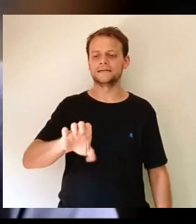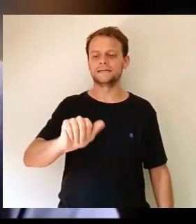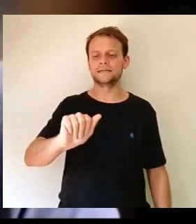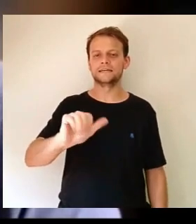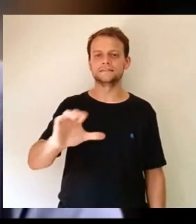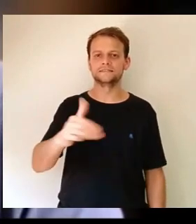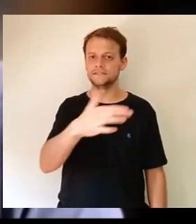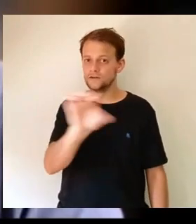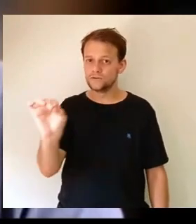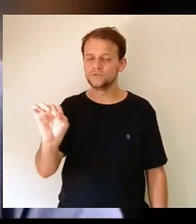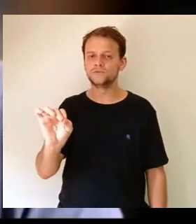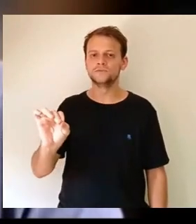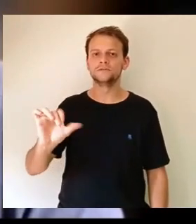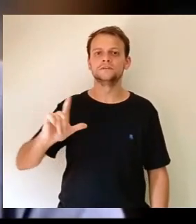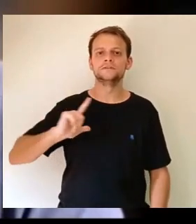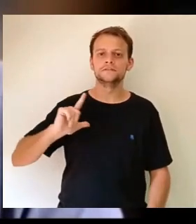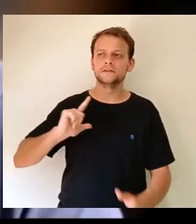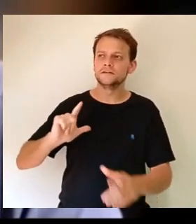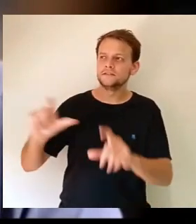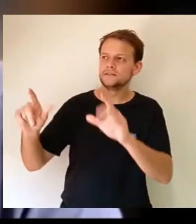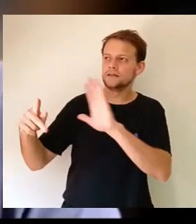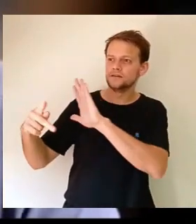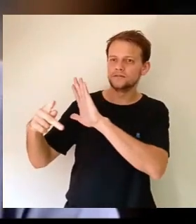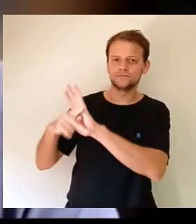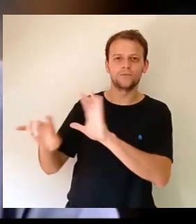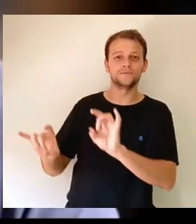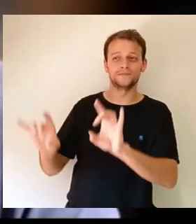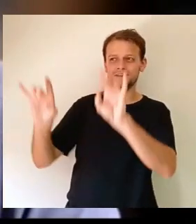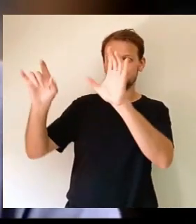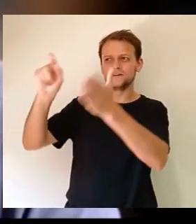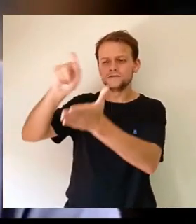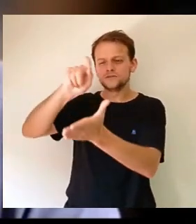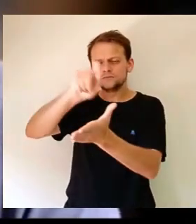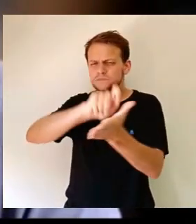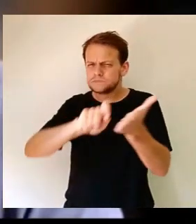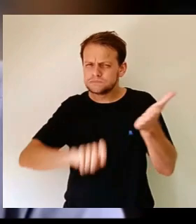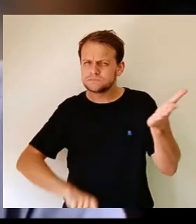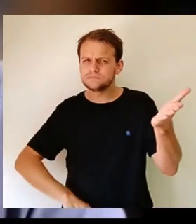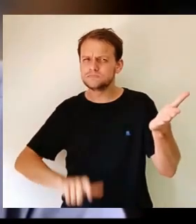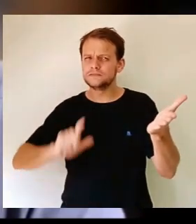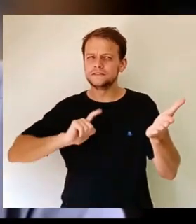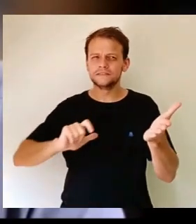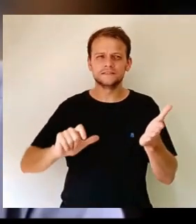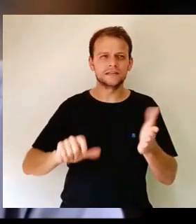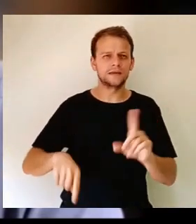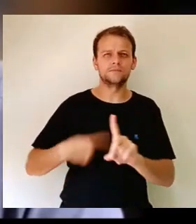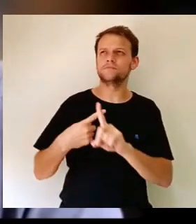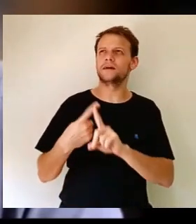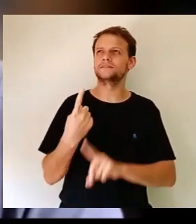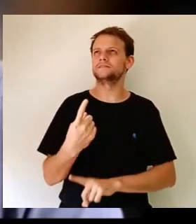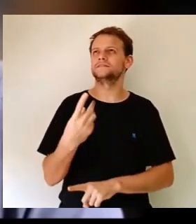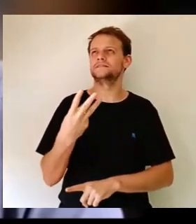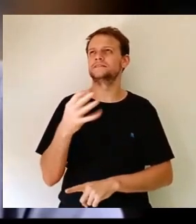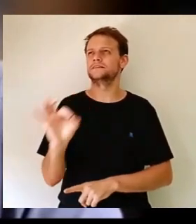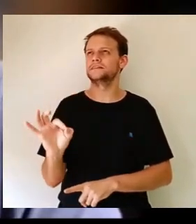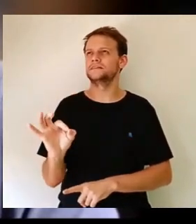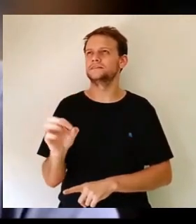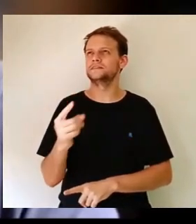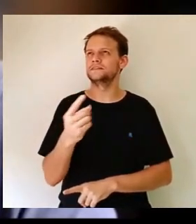Reação, e nesse projeto, nessa revista, ele tinha uma coluna especial, e ele escreveu desde sempre. Então, ele tinha